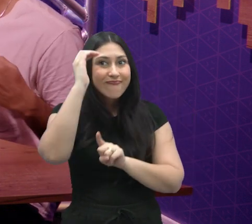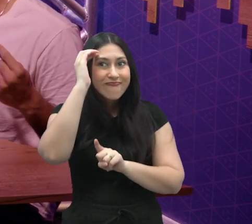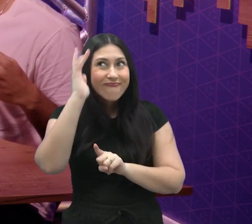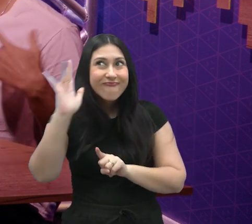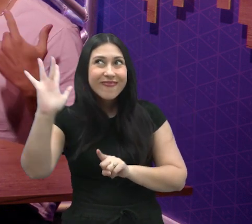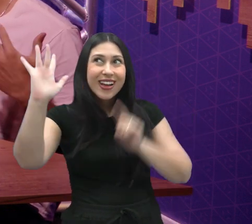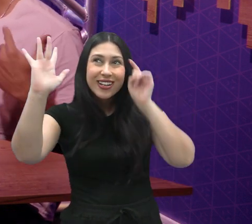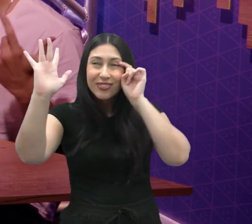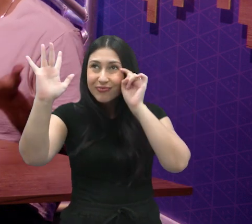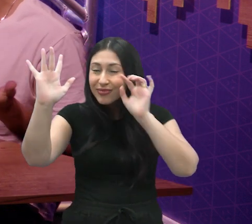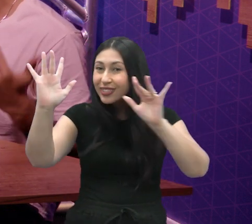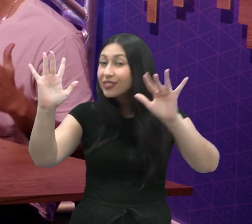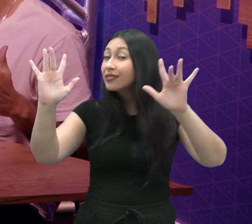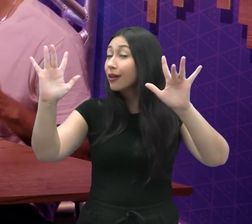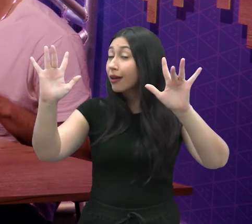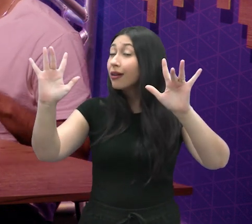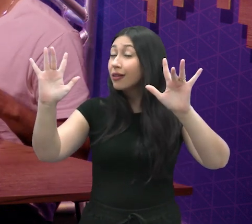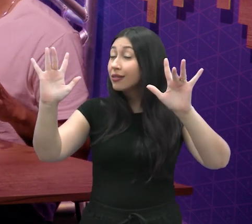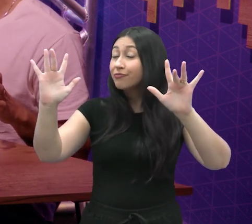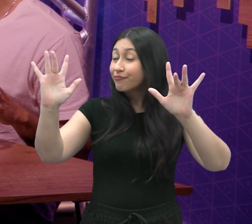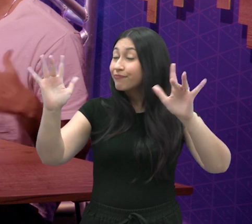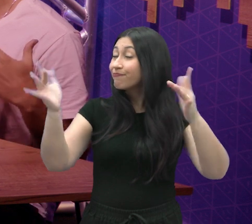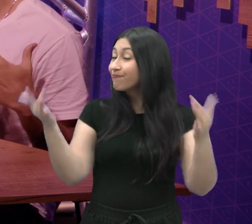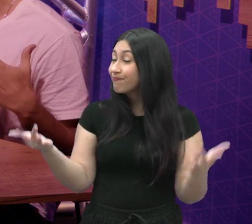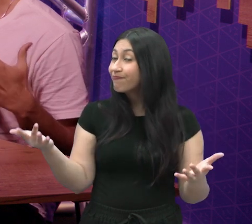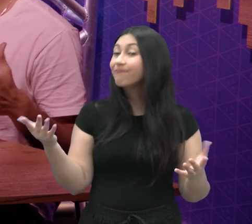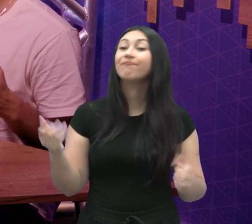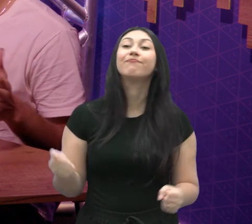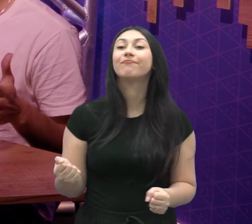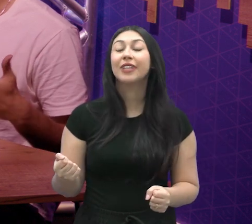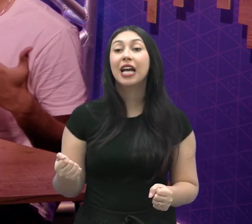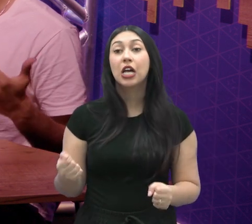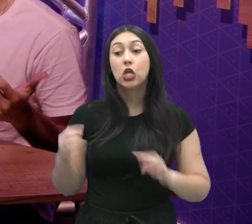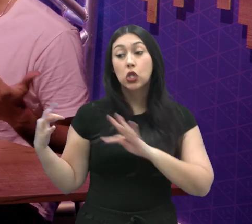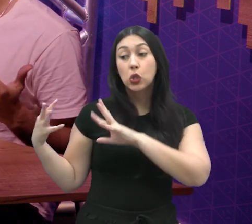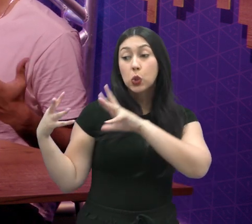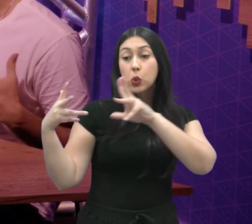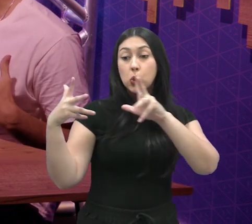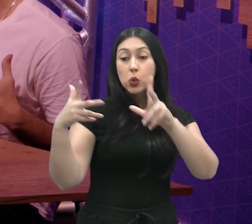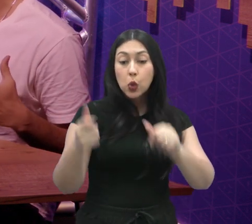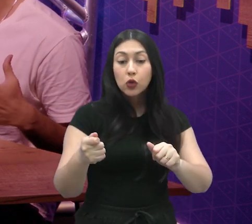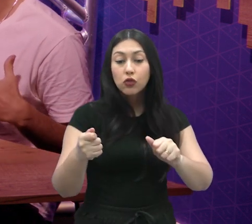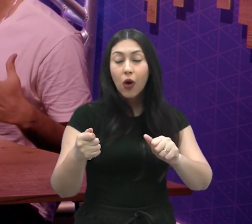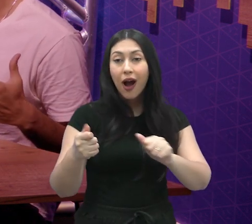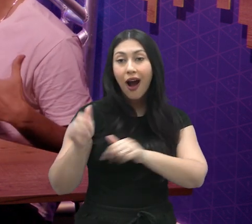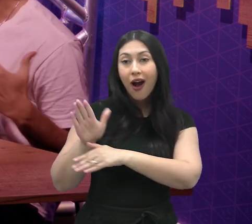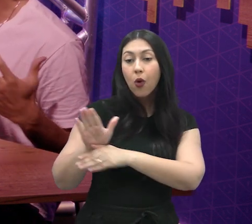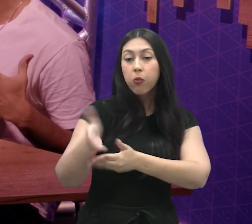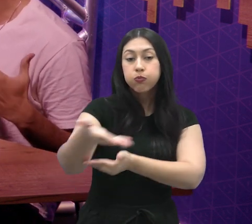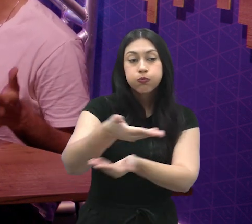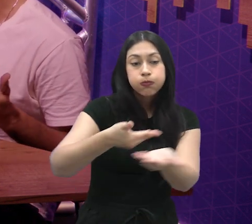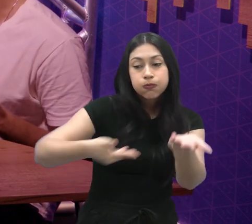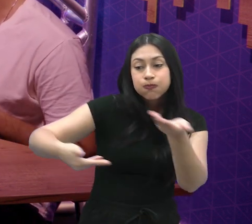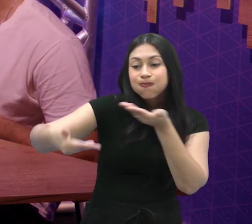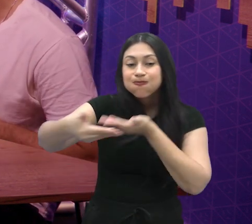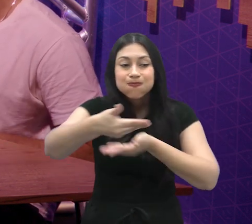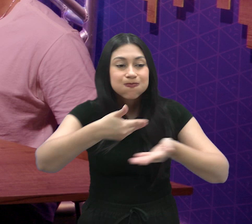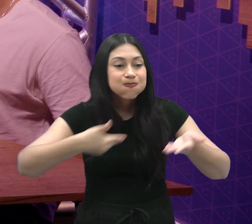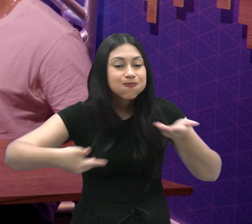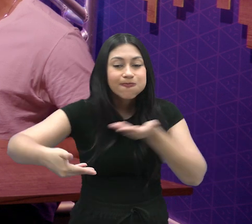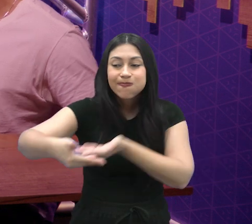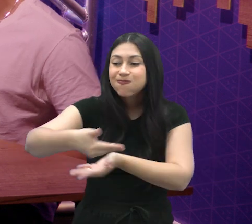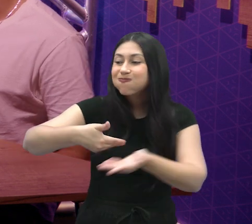é a capacidade de imaginar coisas que não existem também. Então, isso tudo foi fazendo os laços dos seres